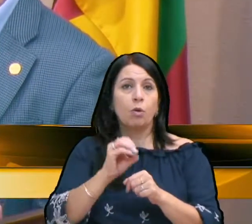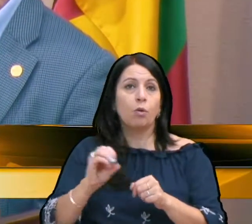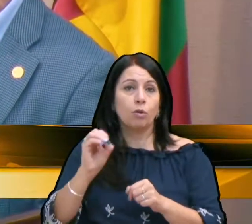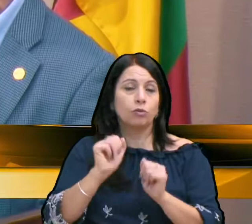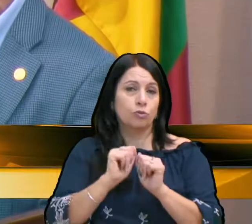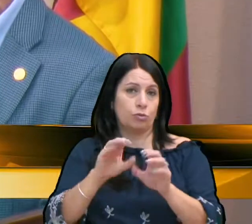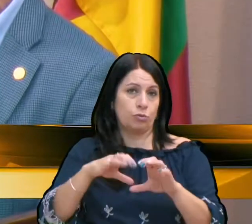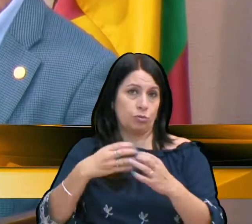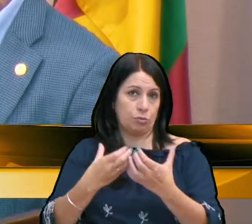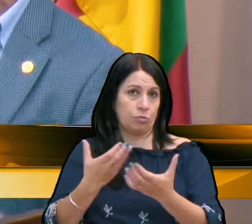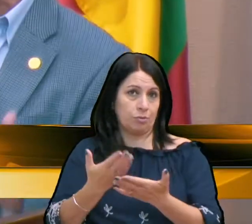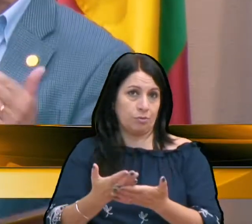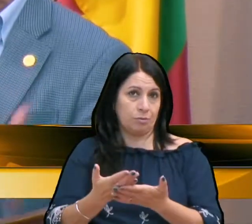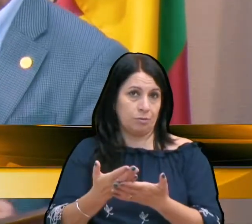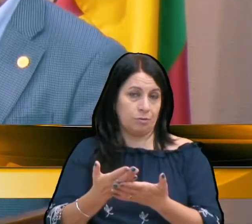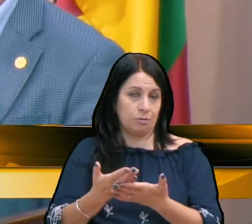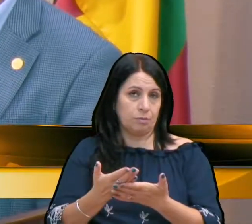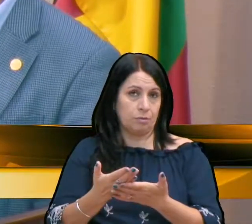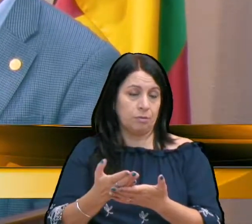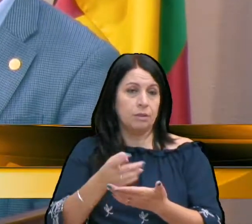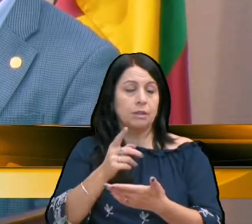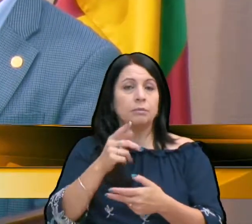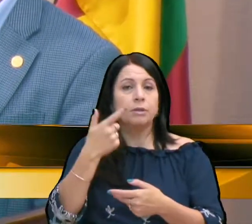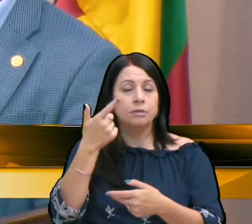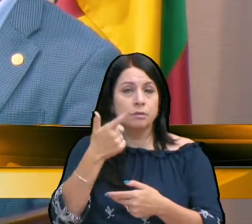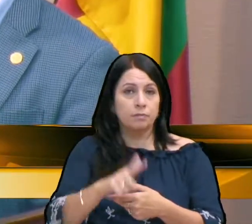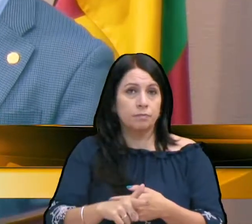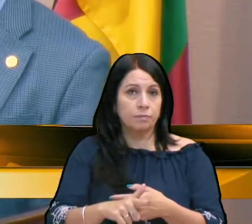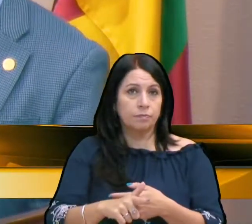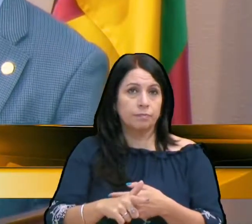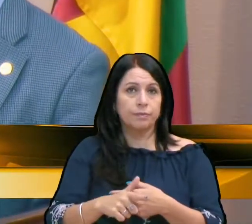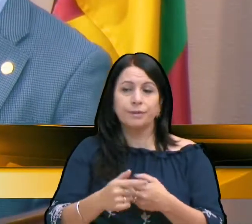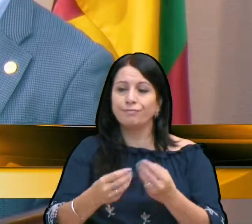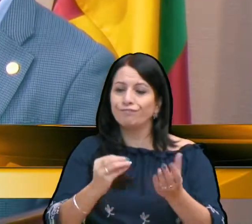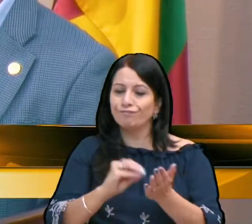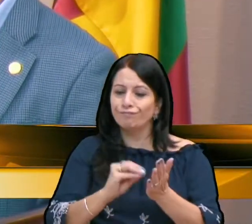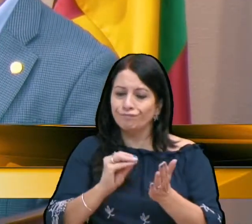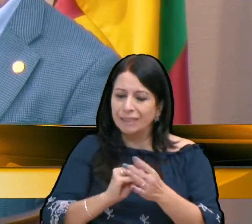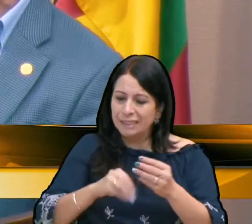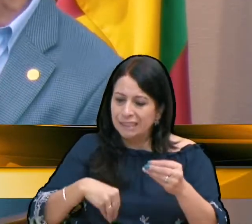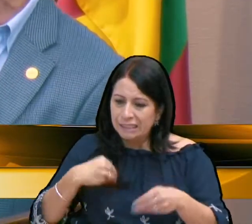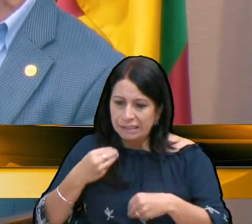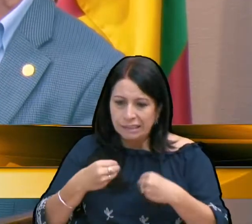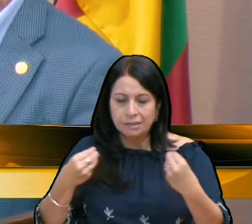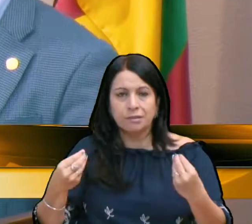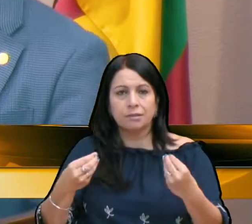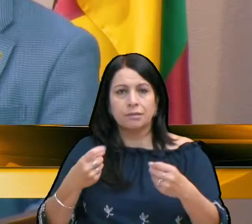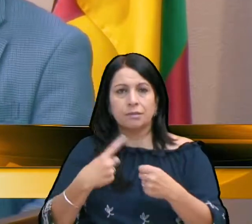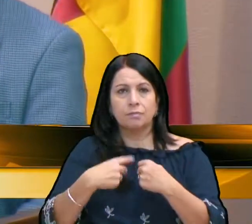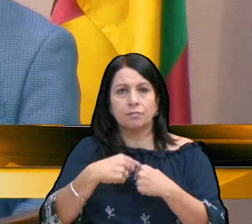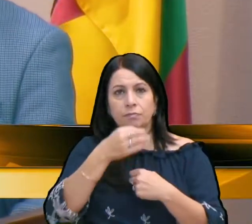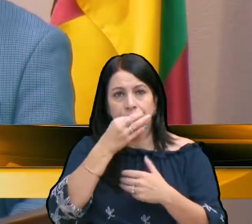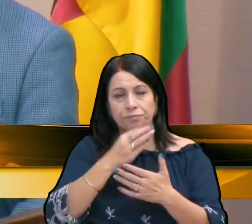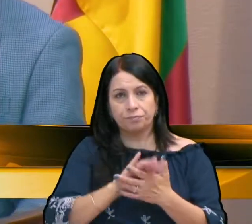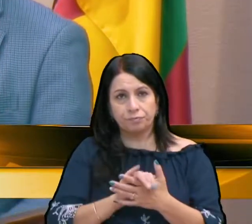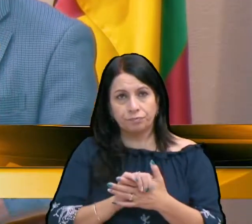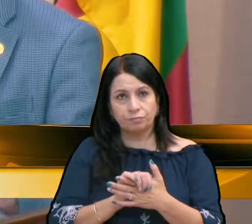com a comunidade. Mas, mais uma vez, uma insensibilidade por parte do município de Caxias do